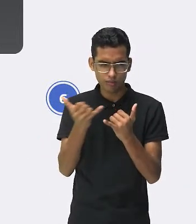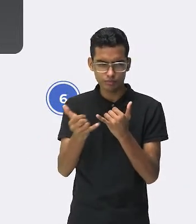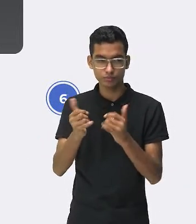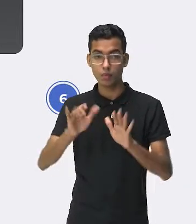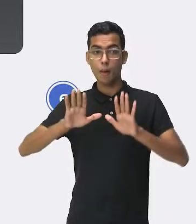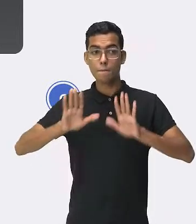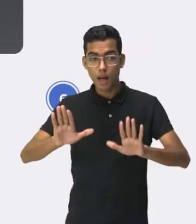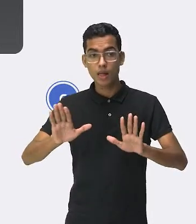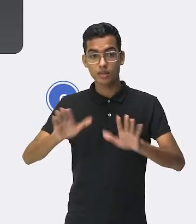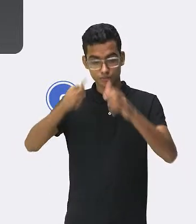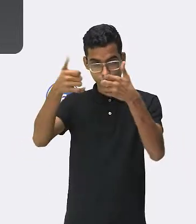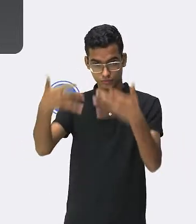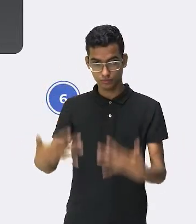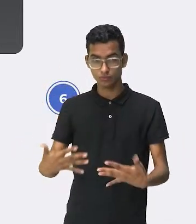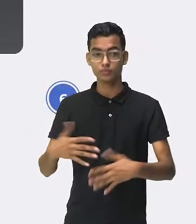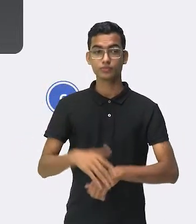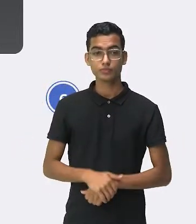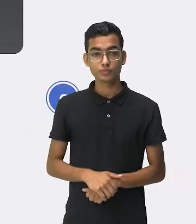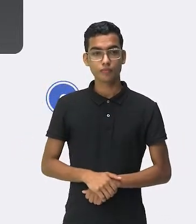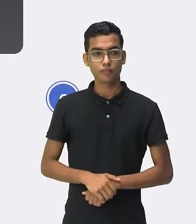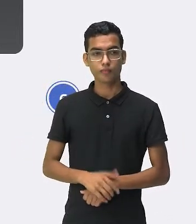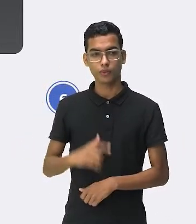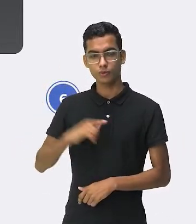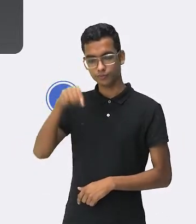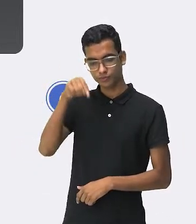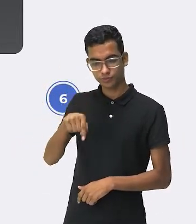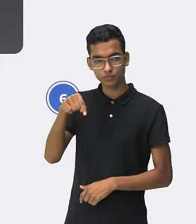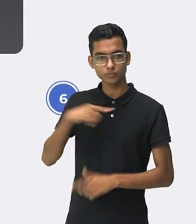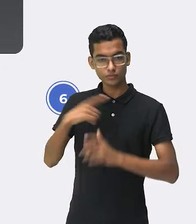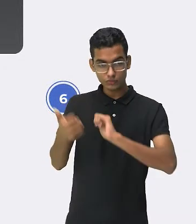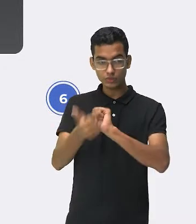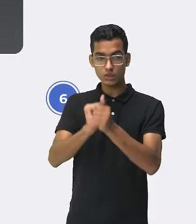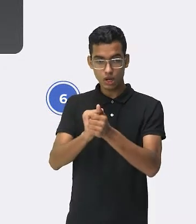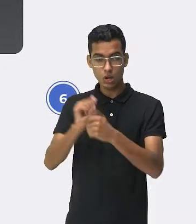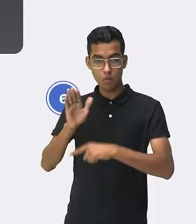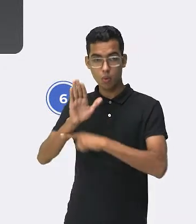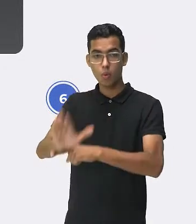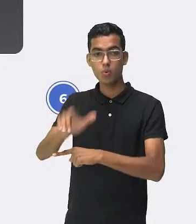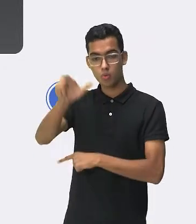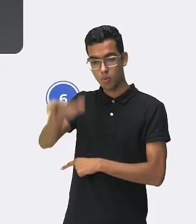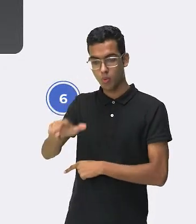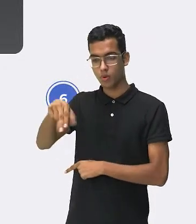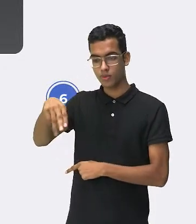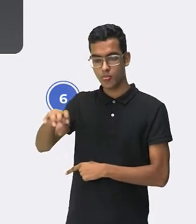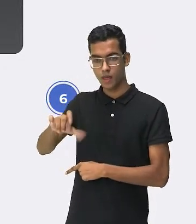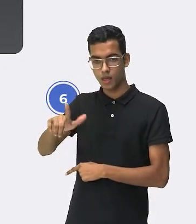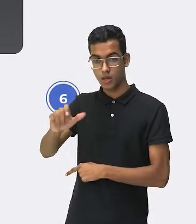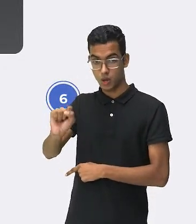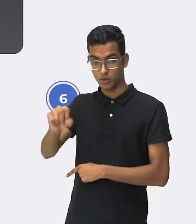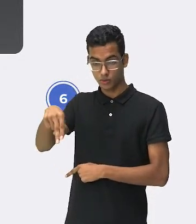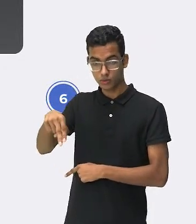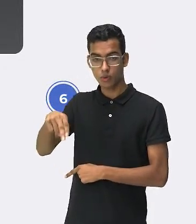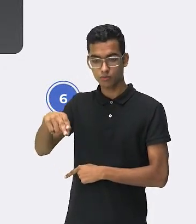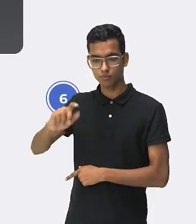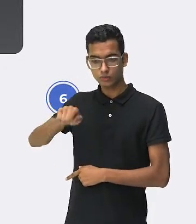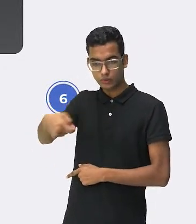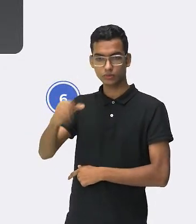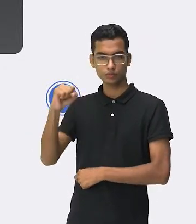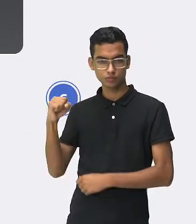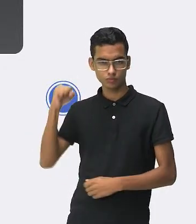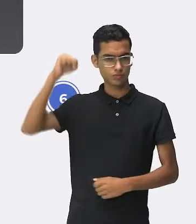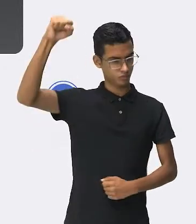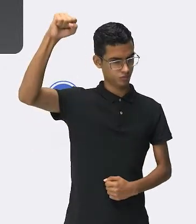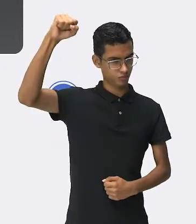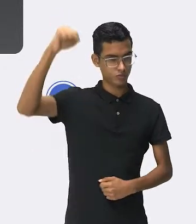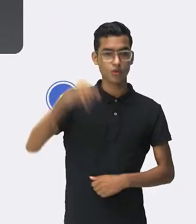ajudou o Nelson Mandela na questão do apartheid, tá bom? Bom, o Nelson Mandela foi um presidente